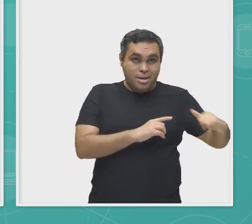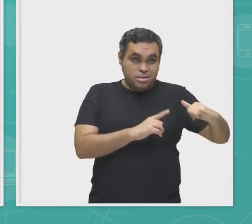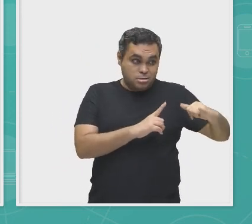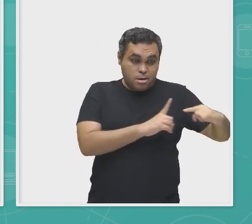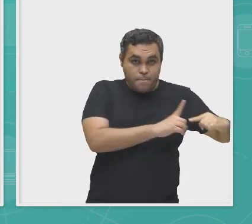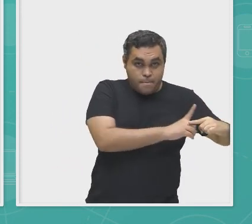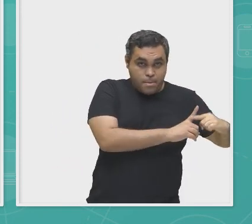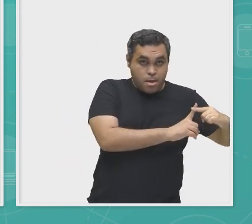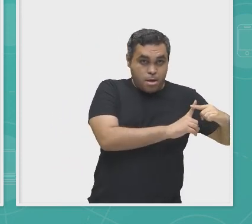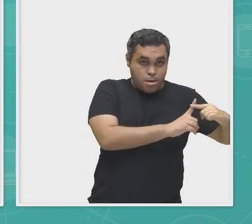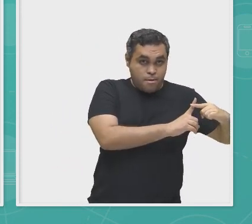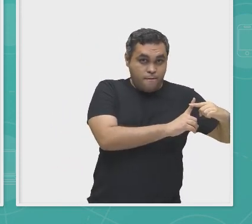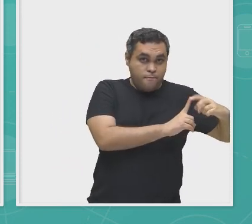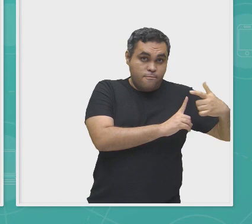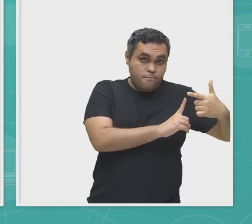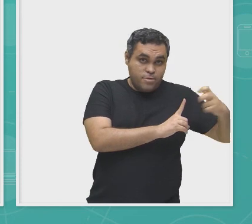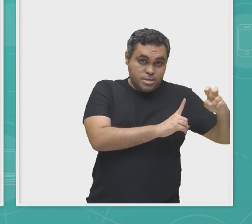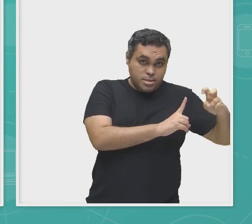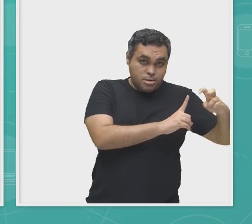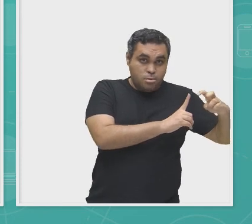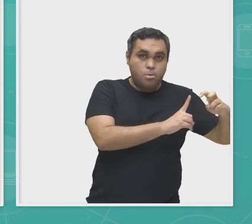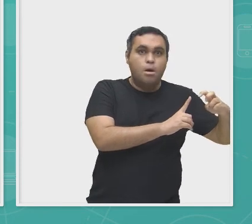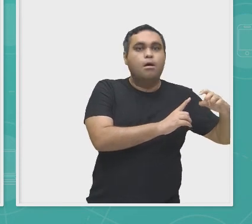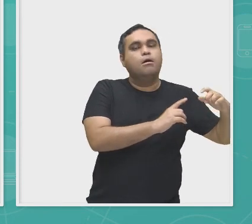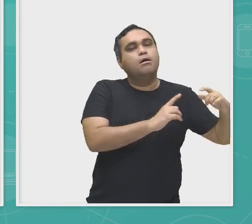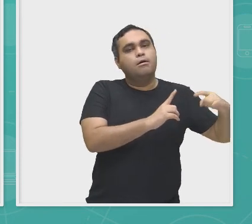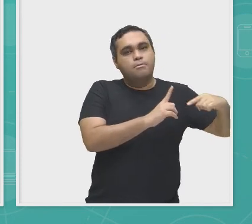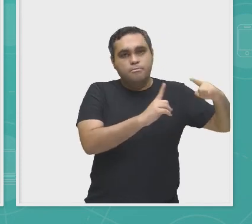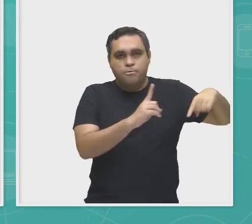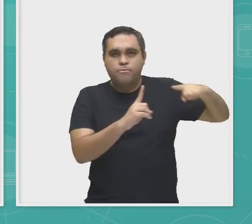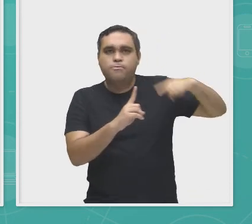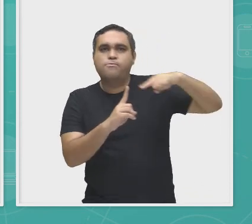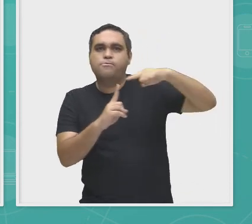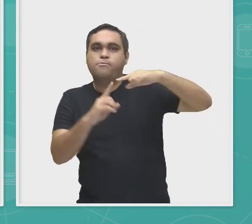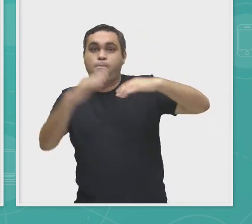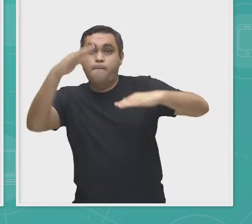a altitude máxima de 3.000 metros acima do nível do mar,